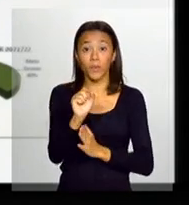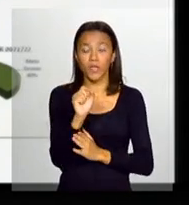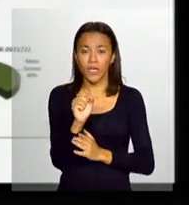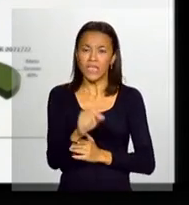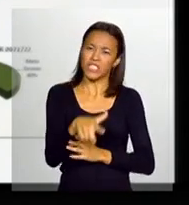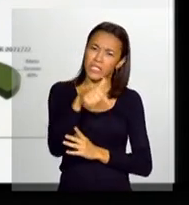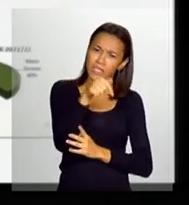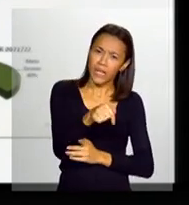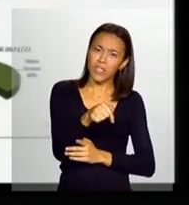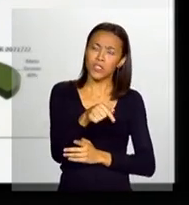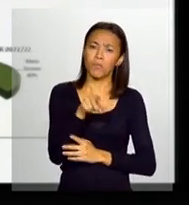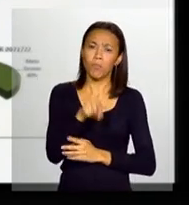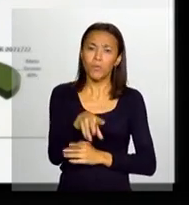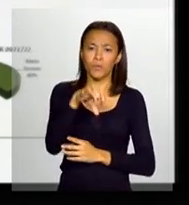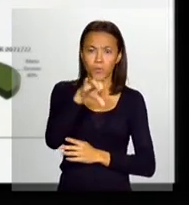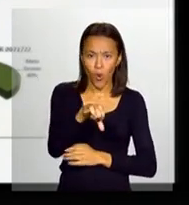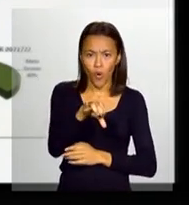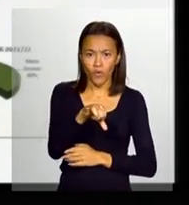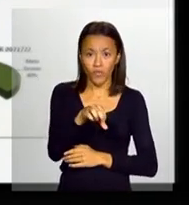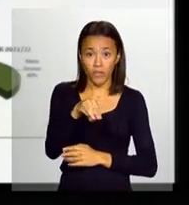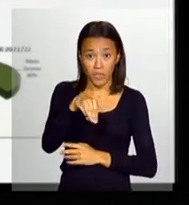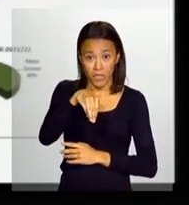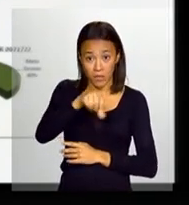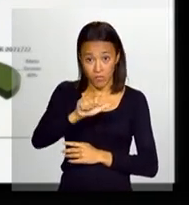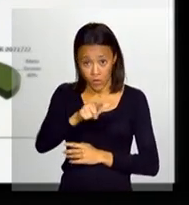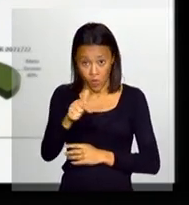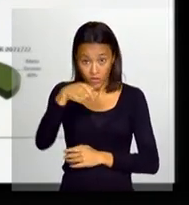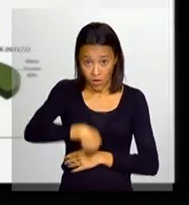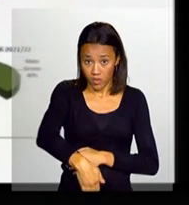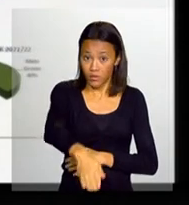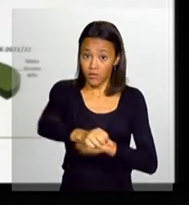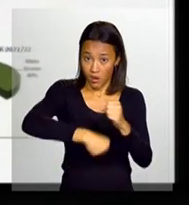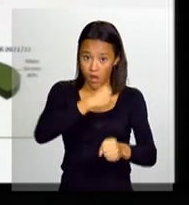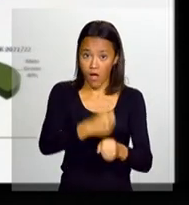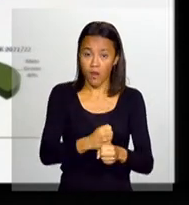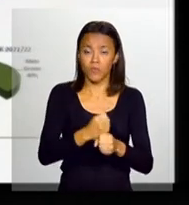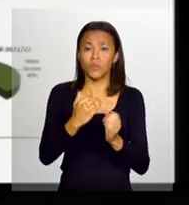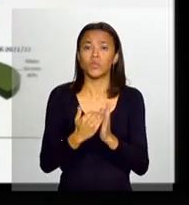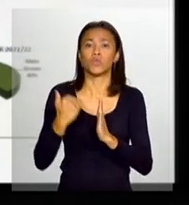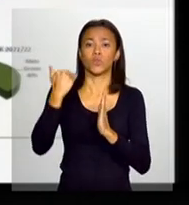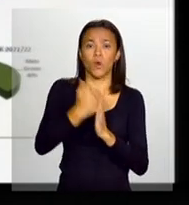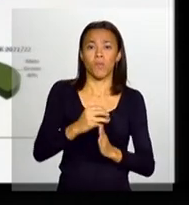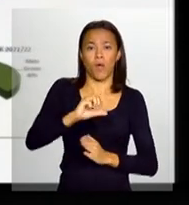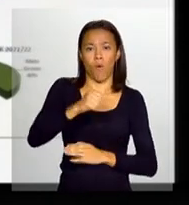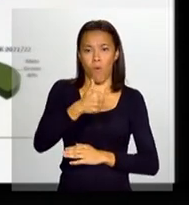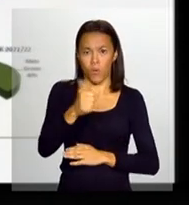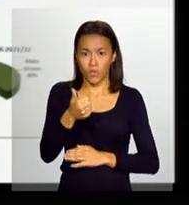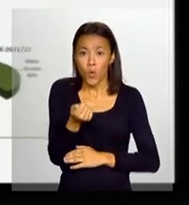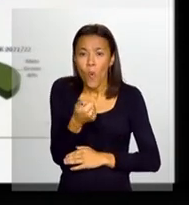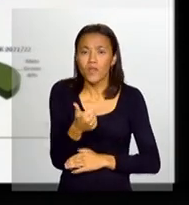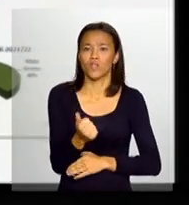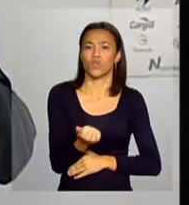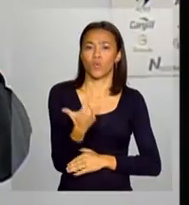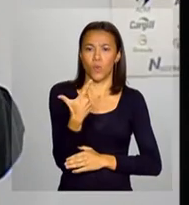de 7,9 milhões de toneladas esse ano para... quase 12 milhões de toneladas